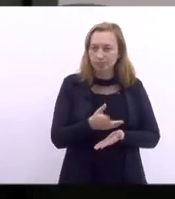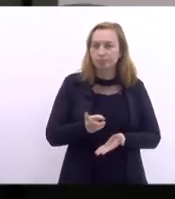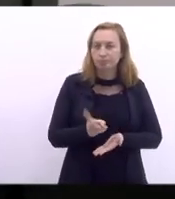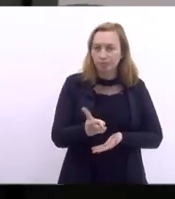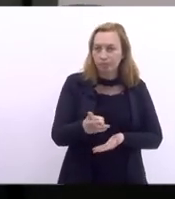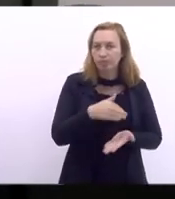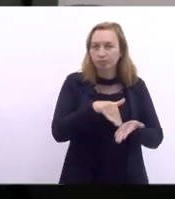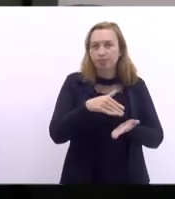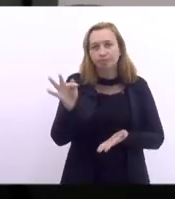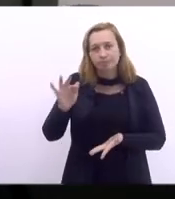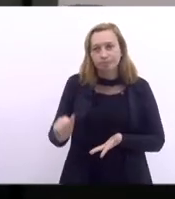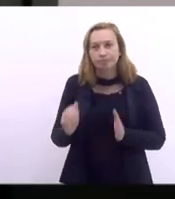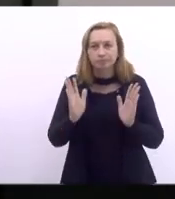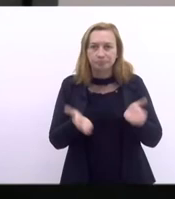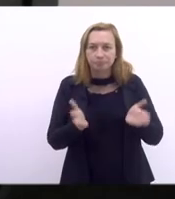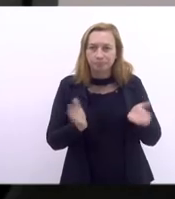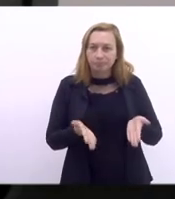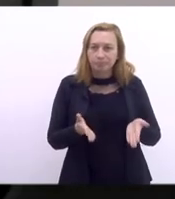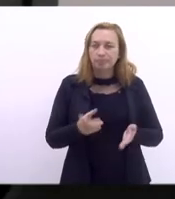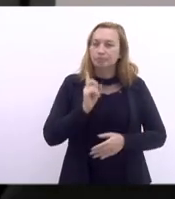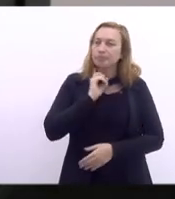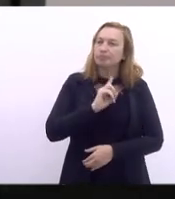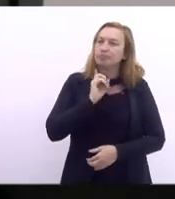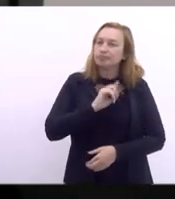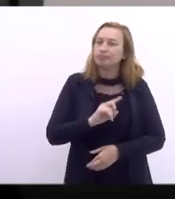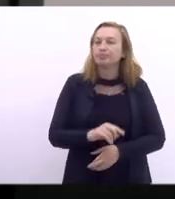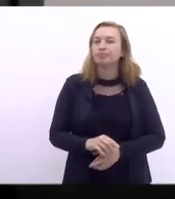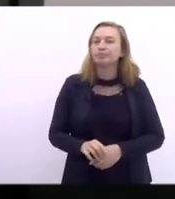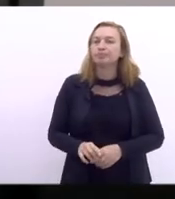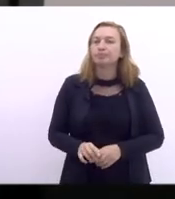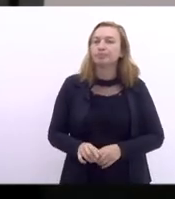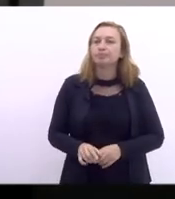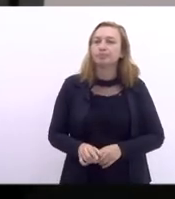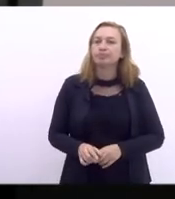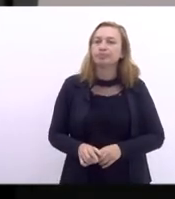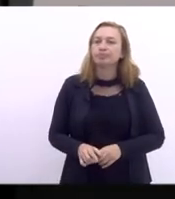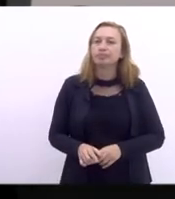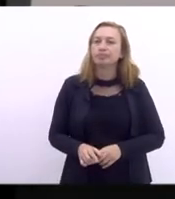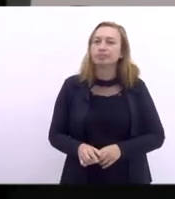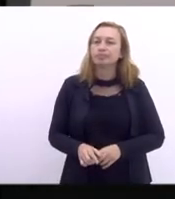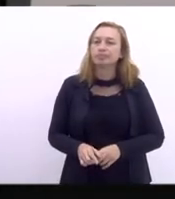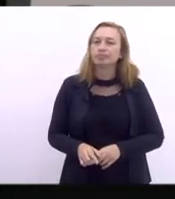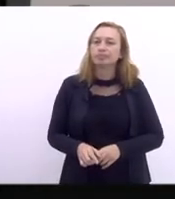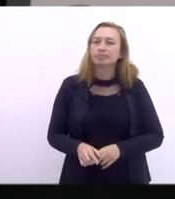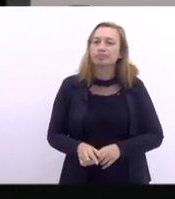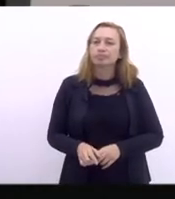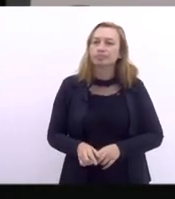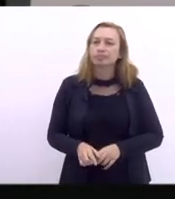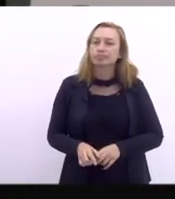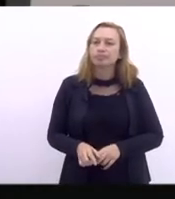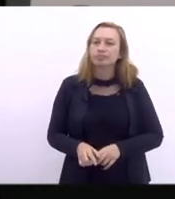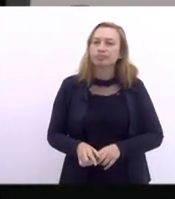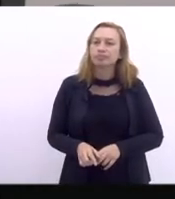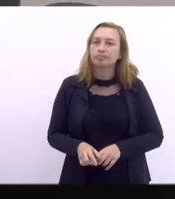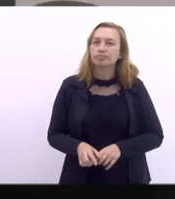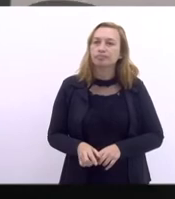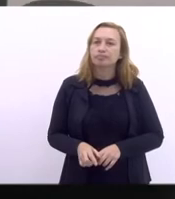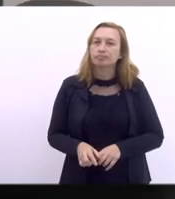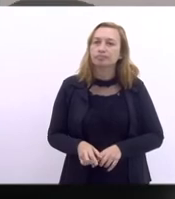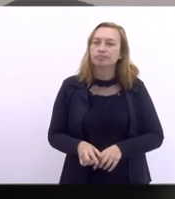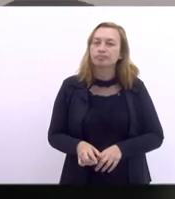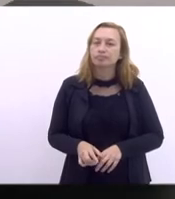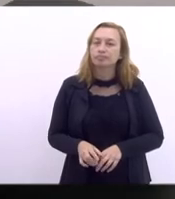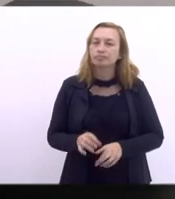secretário da fazenda hoje Rede Minas Gerais e eu queria entender o seguinte porque na